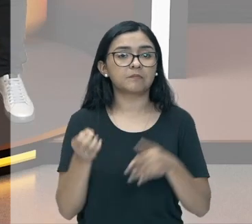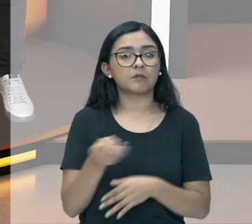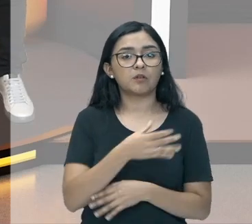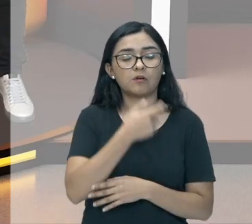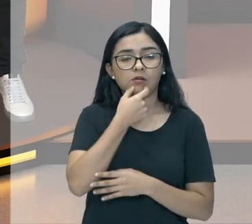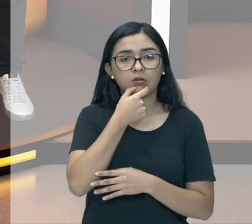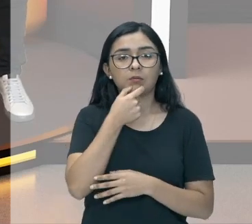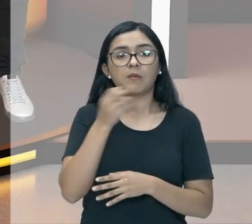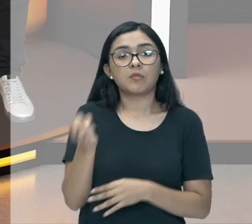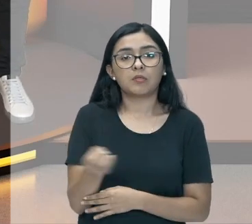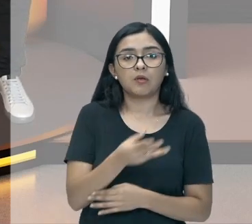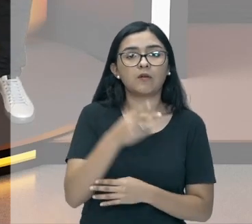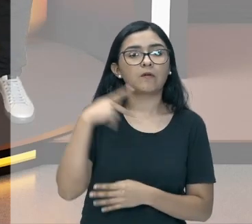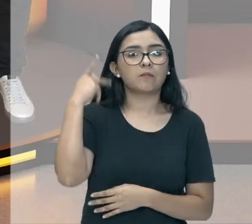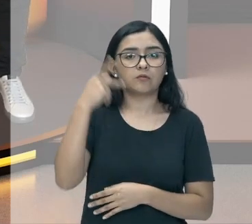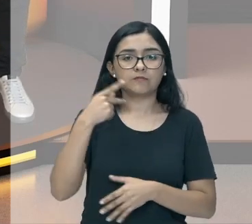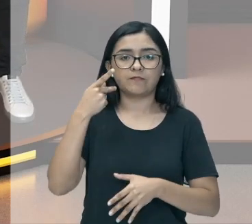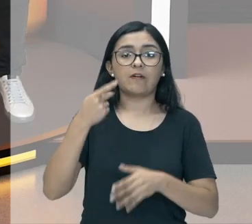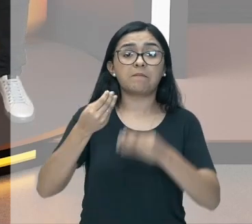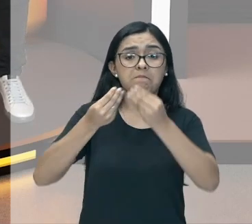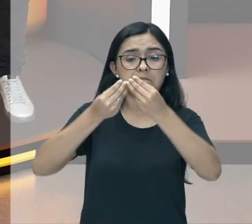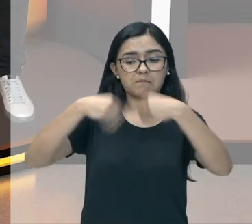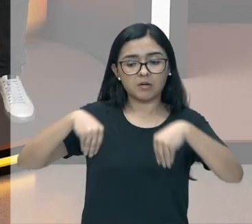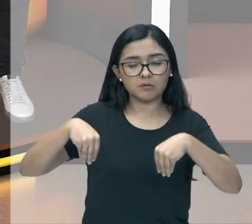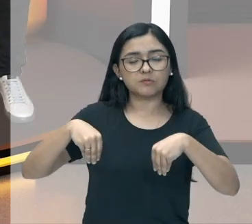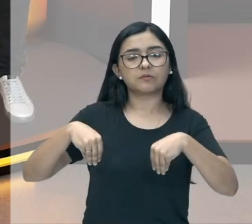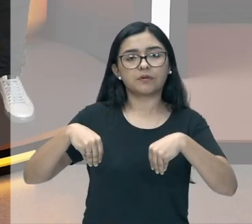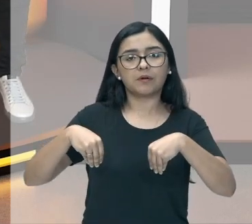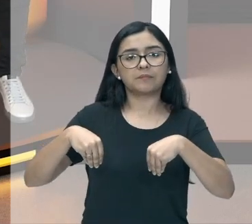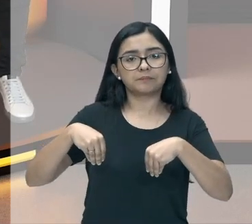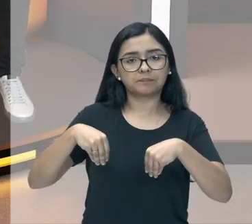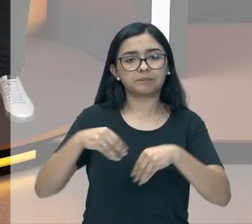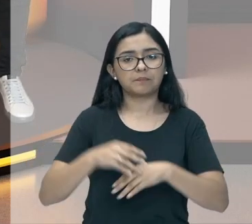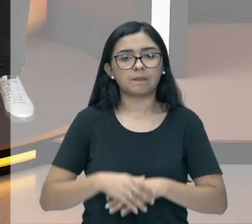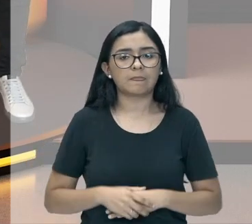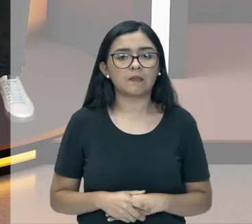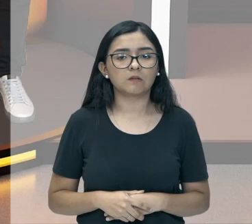política, prejudicar essa